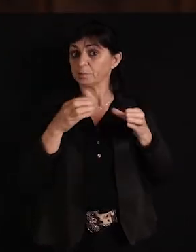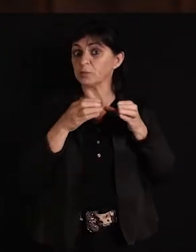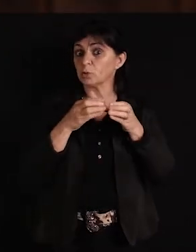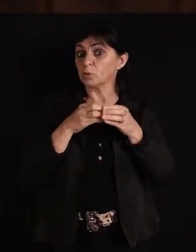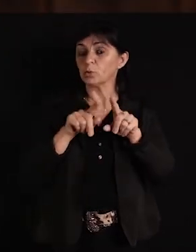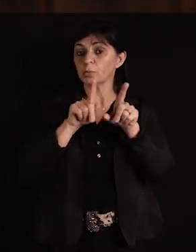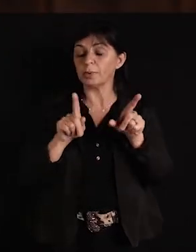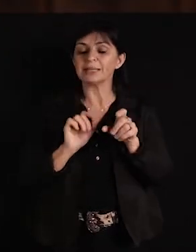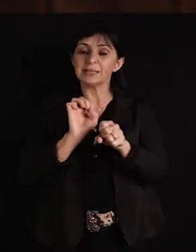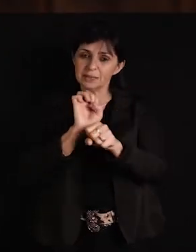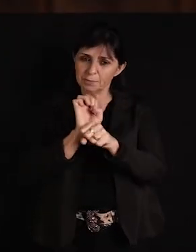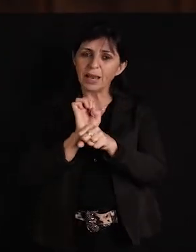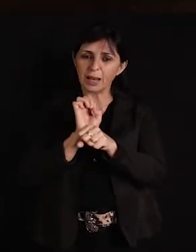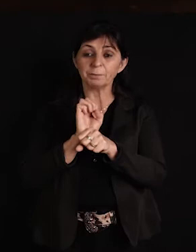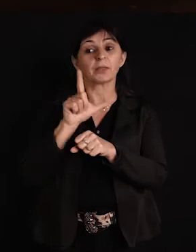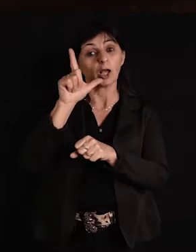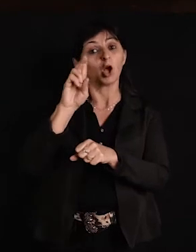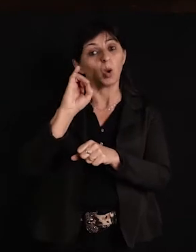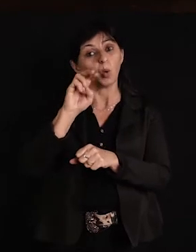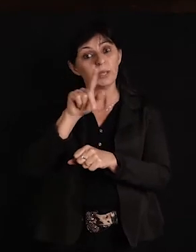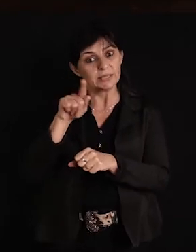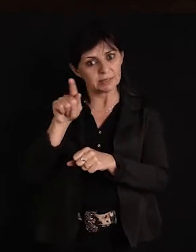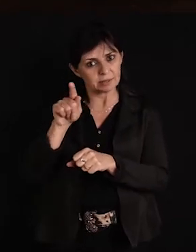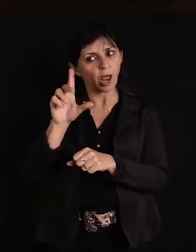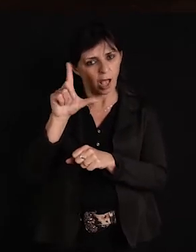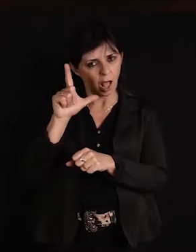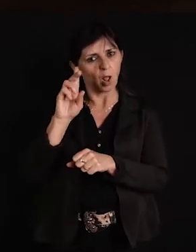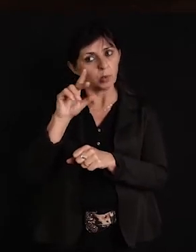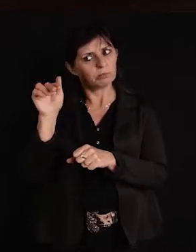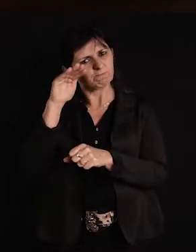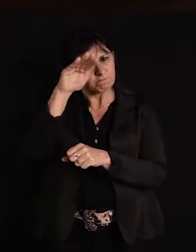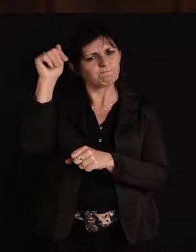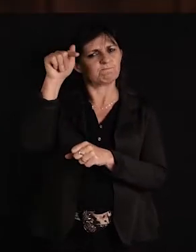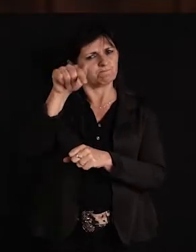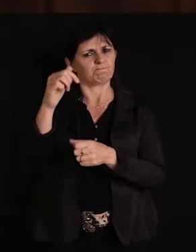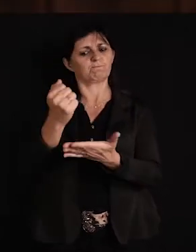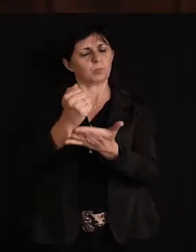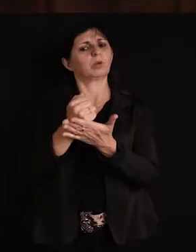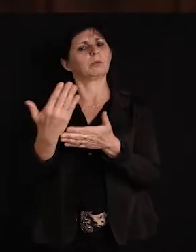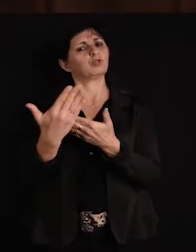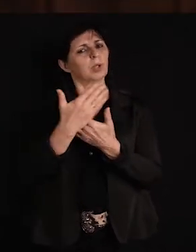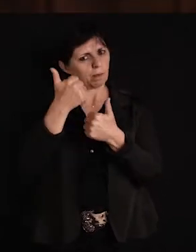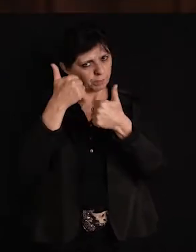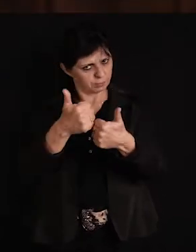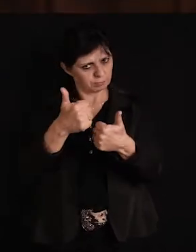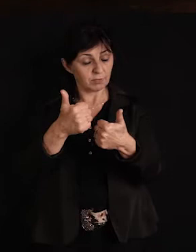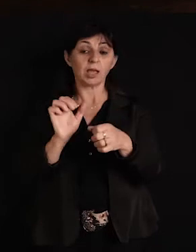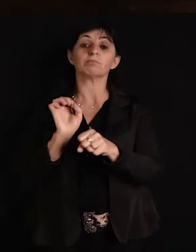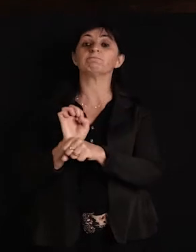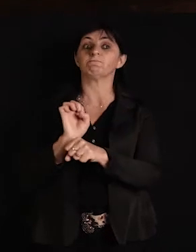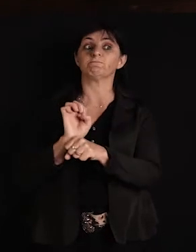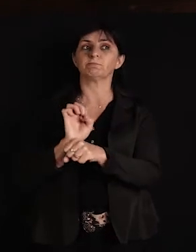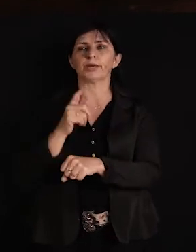atropelar as coisas, tem que ser quando partir do Luiz. Quando o Luiz disser, pode chamar, daí você vai entrar aqui, então eu fiquei esperando.